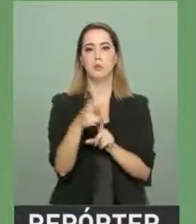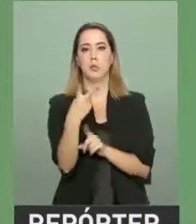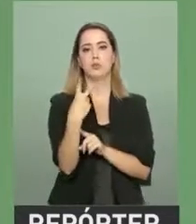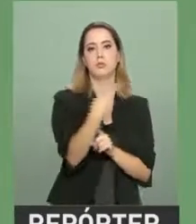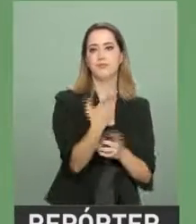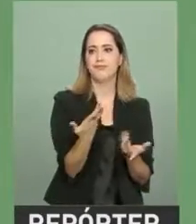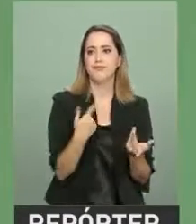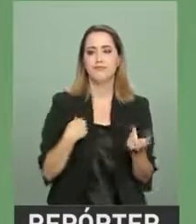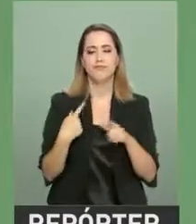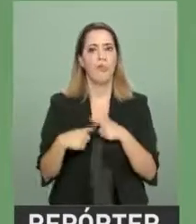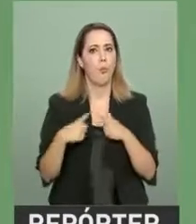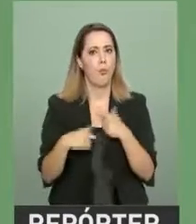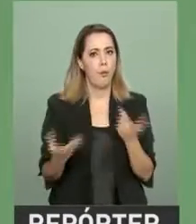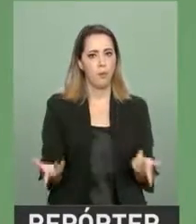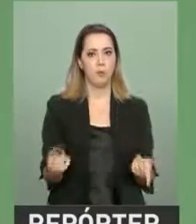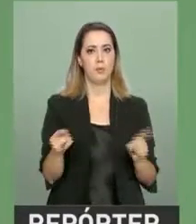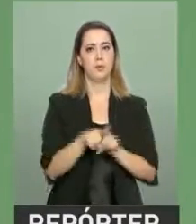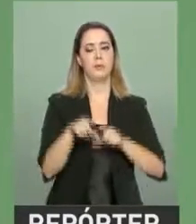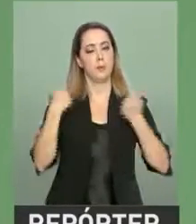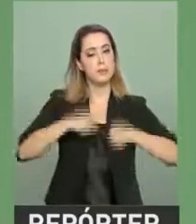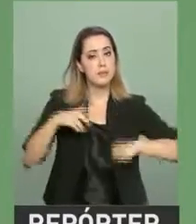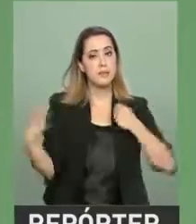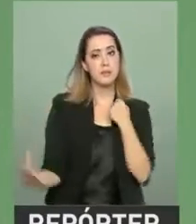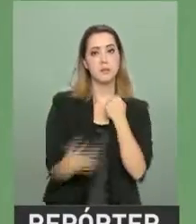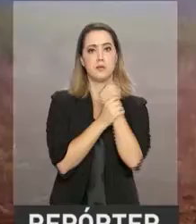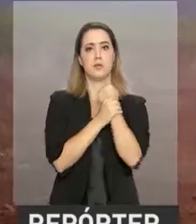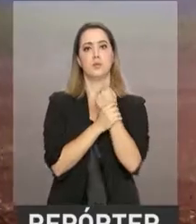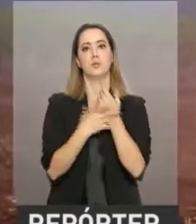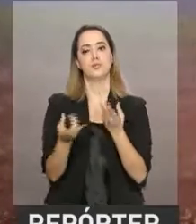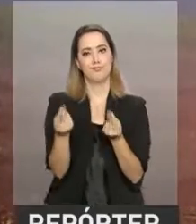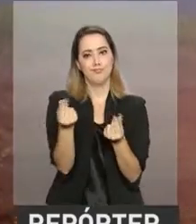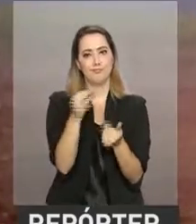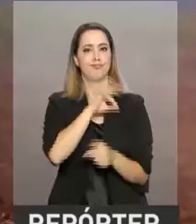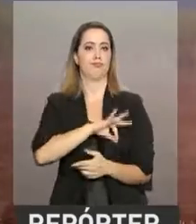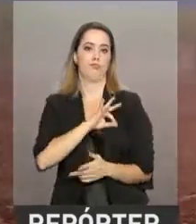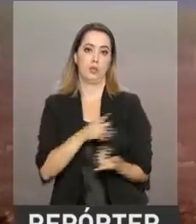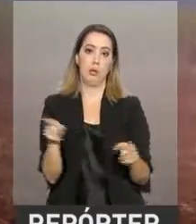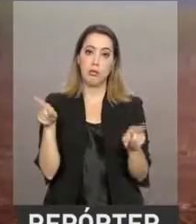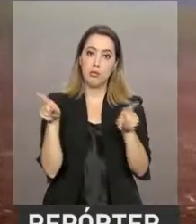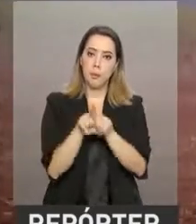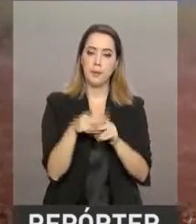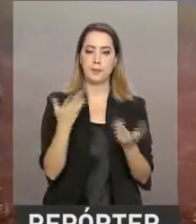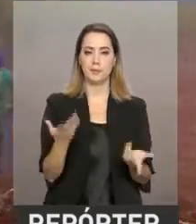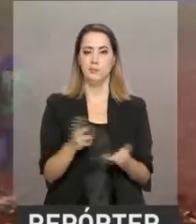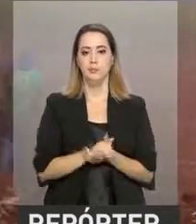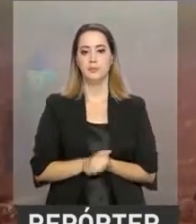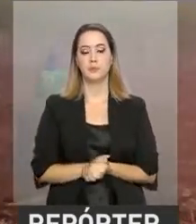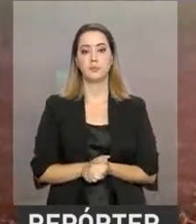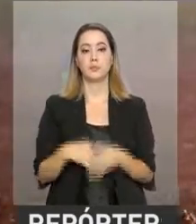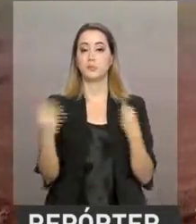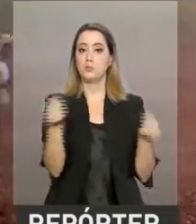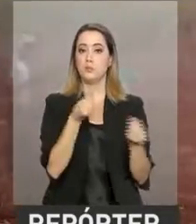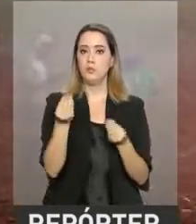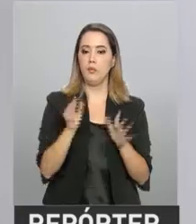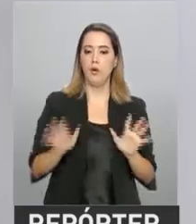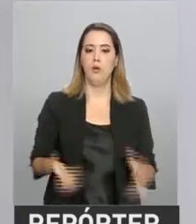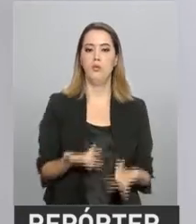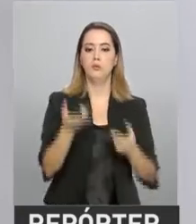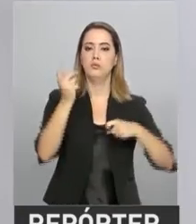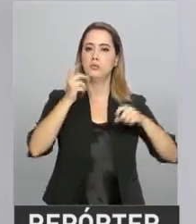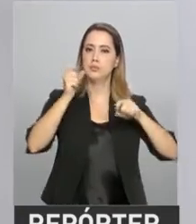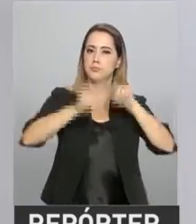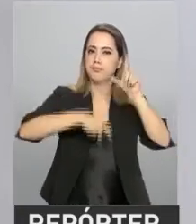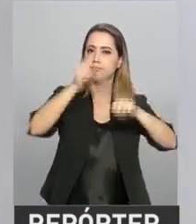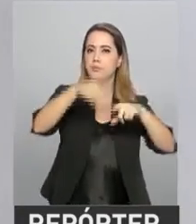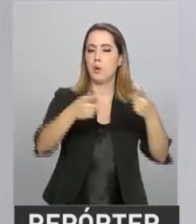traz insegurança. E precisa ter, logicamente, rentabilidade. E como produzir usando menos espaço e com um custo menor? A Embrapa